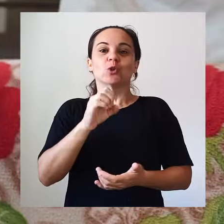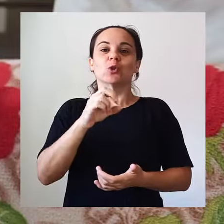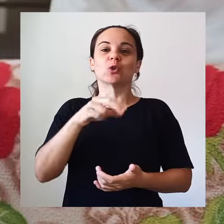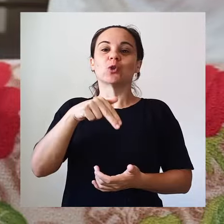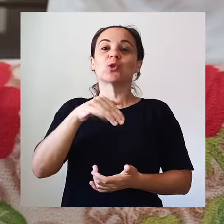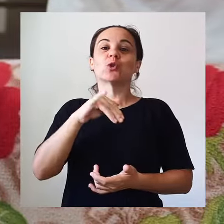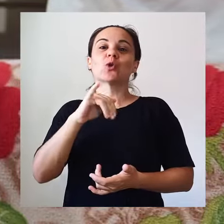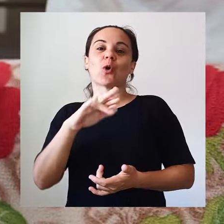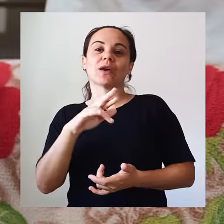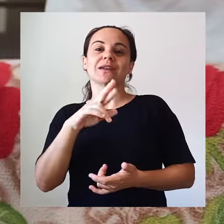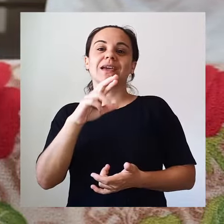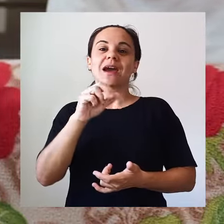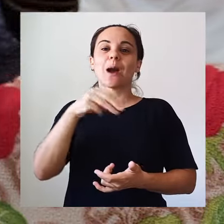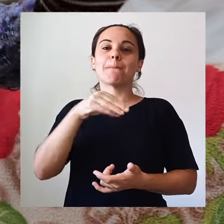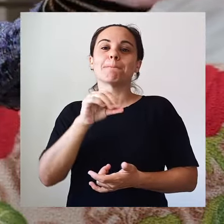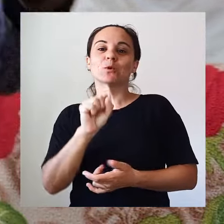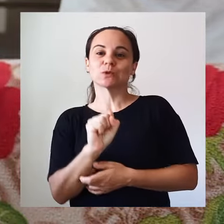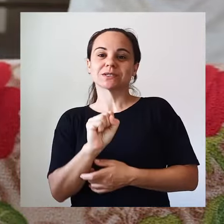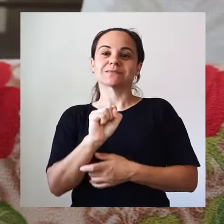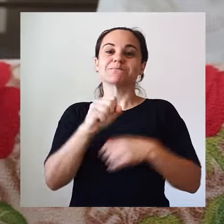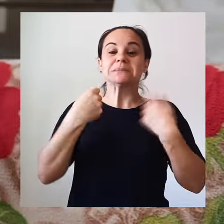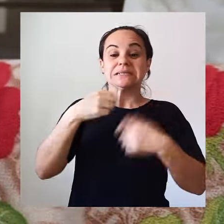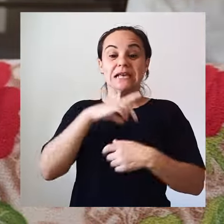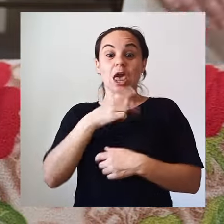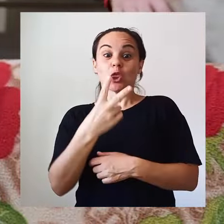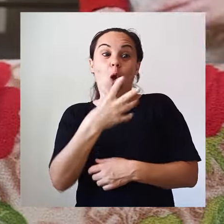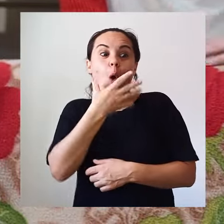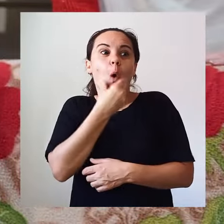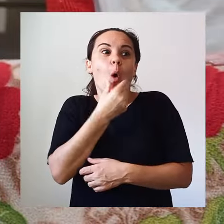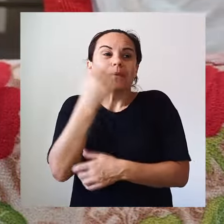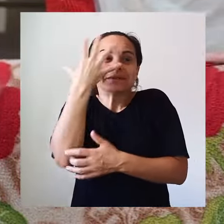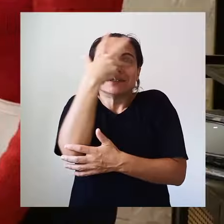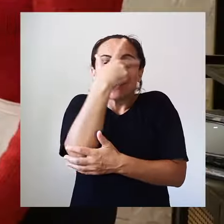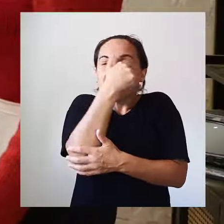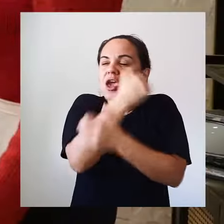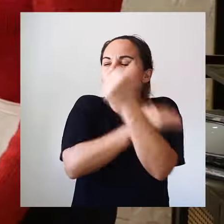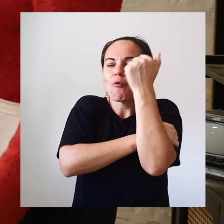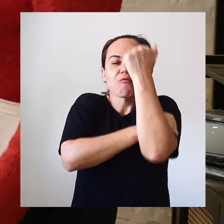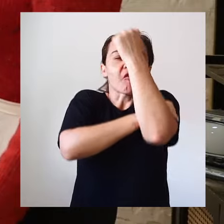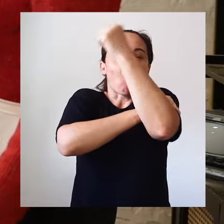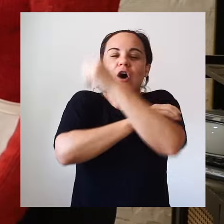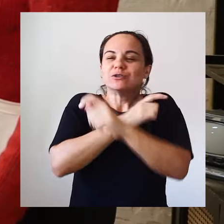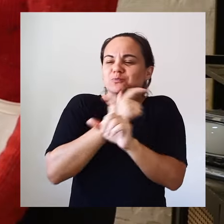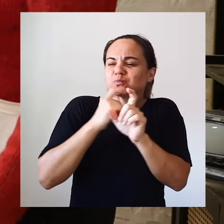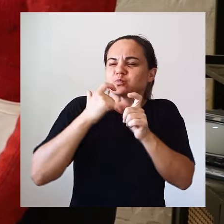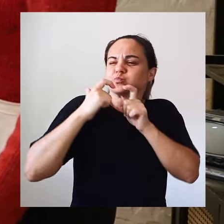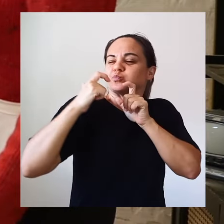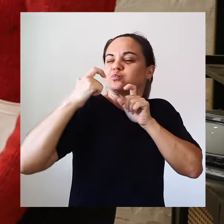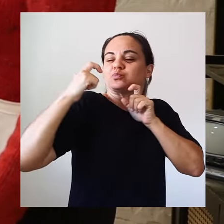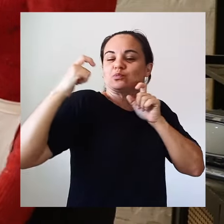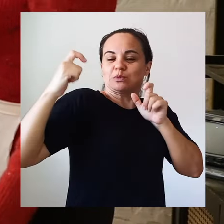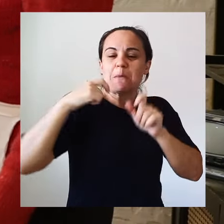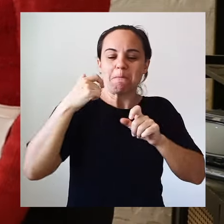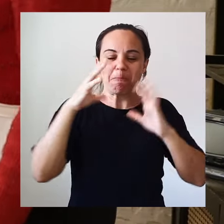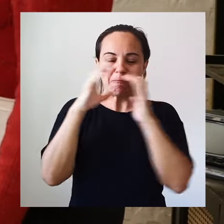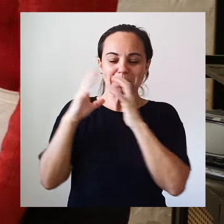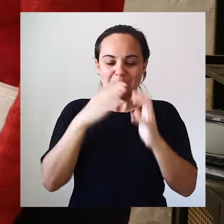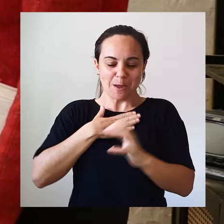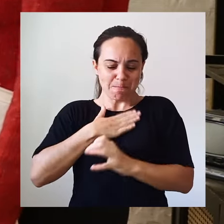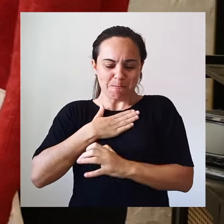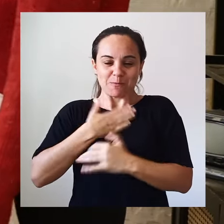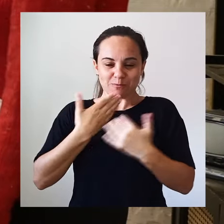homem! Tem que ter homem! Dois homens grandes, bem grandes! Que briguem tudo por causa da tia